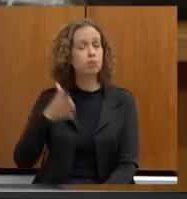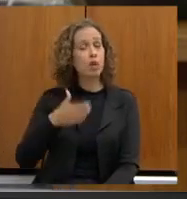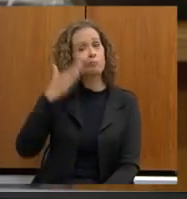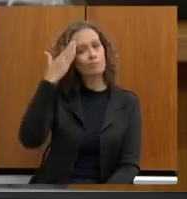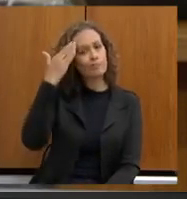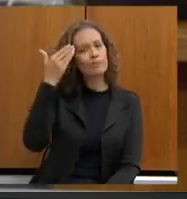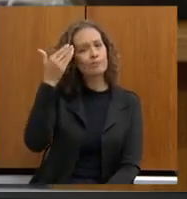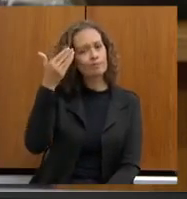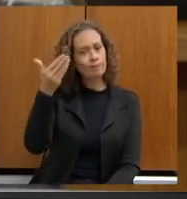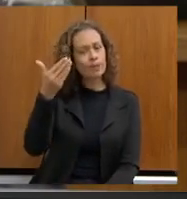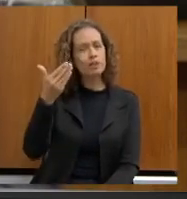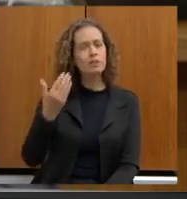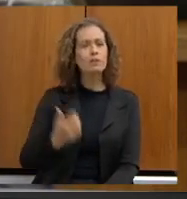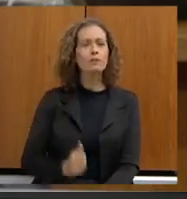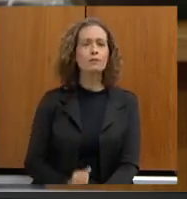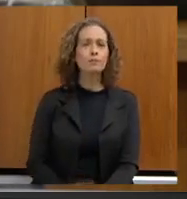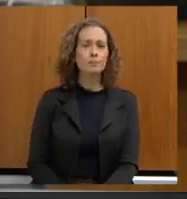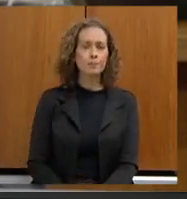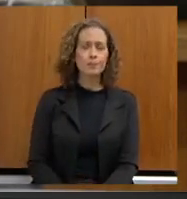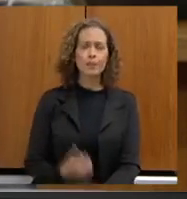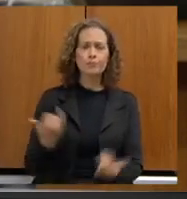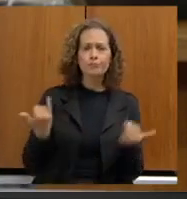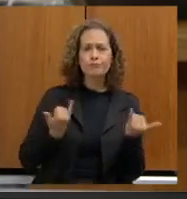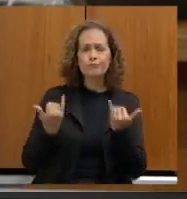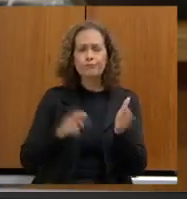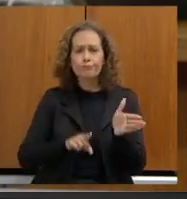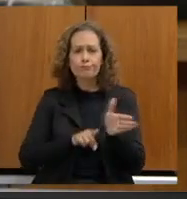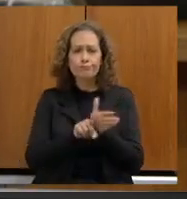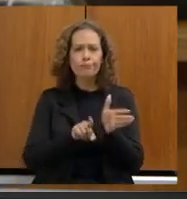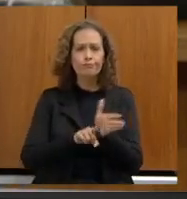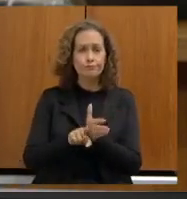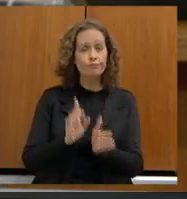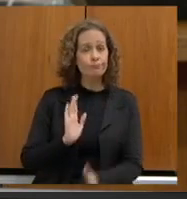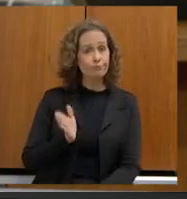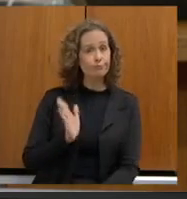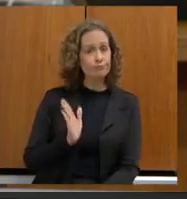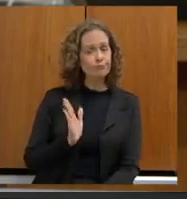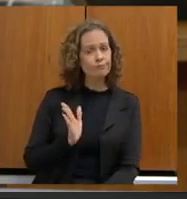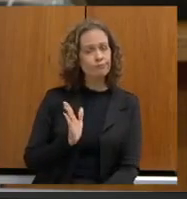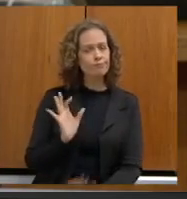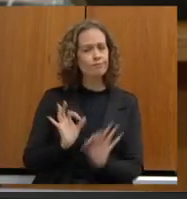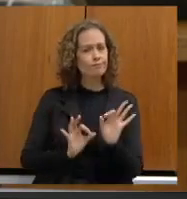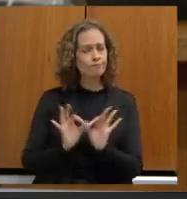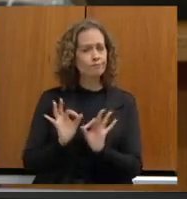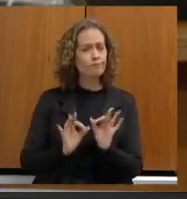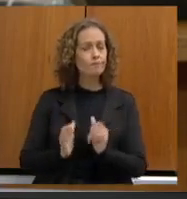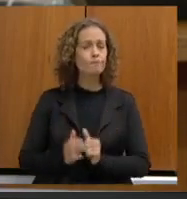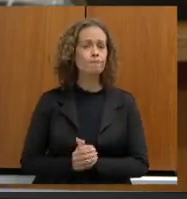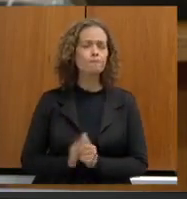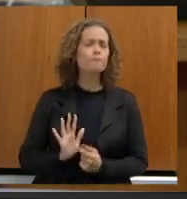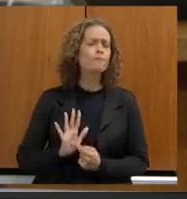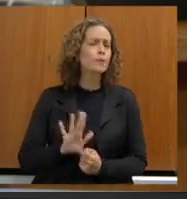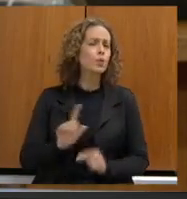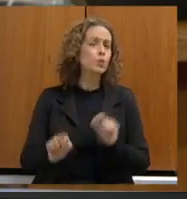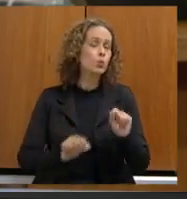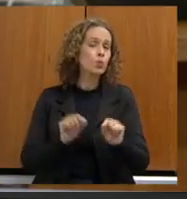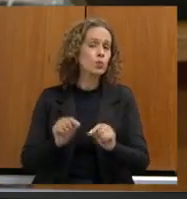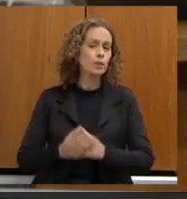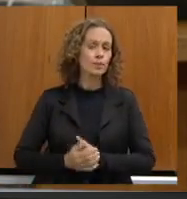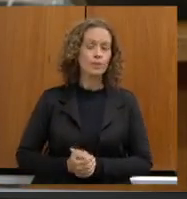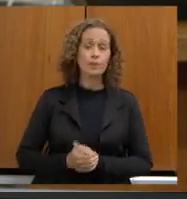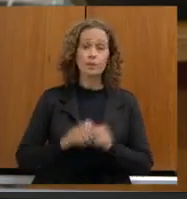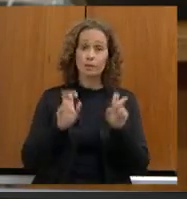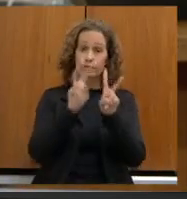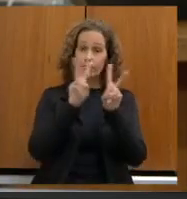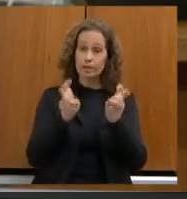agradeço pela formulação da pergunta e está com o seguinte é inclusive esse